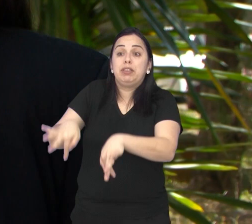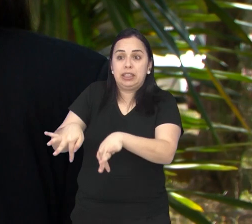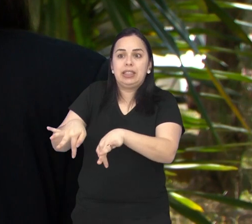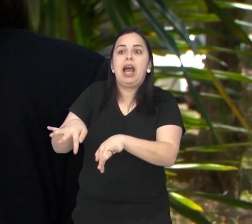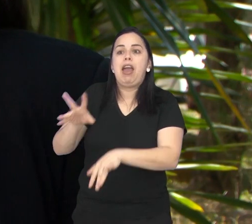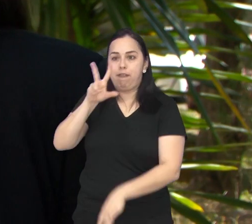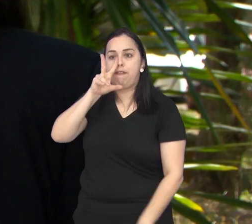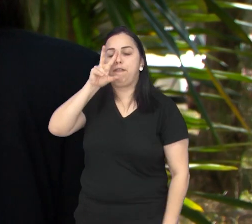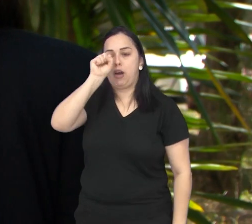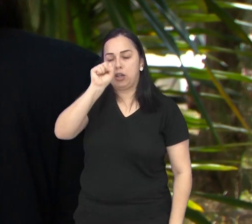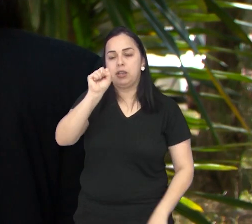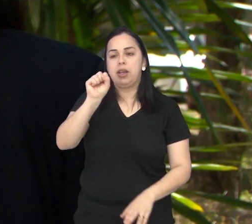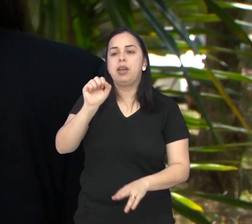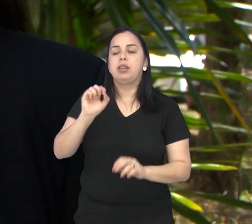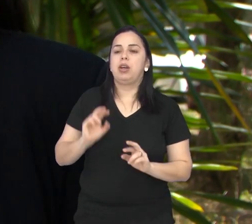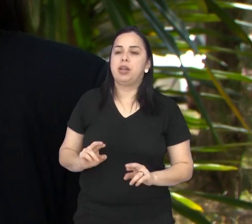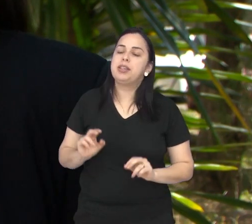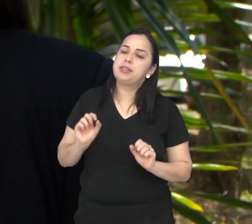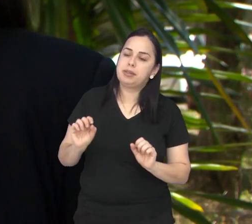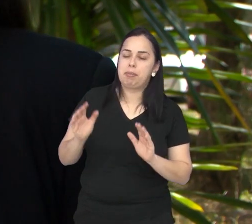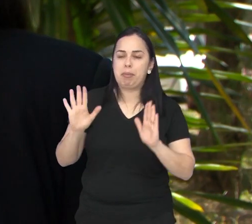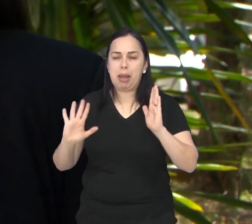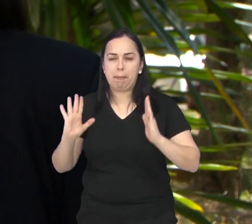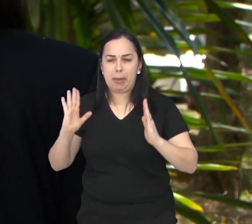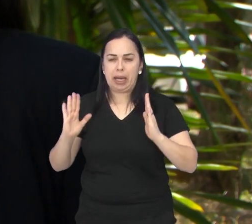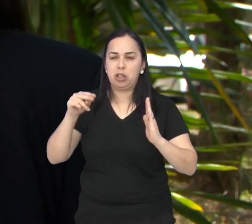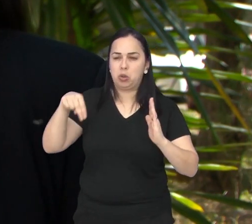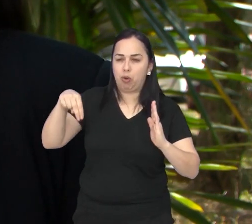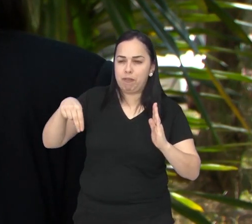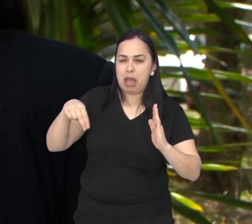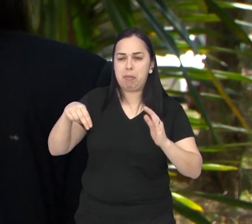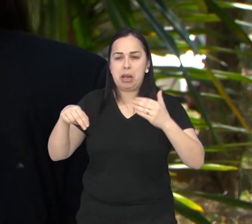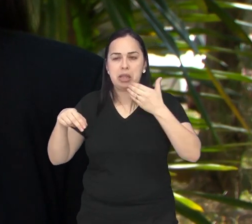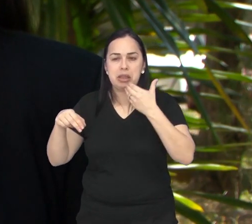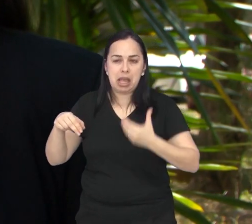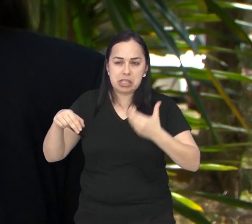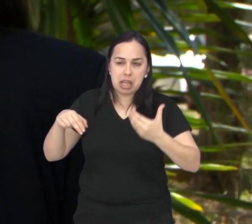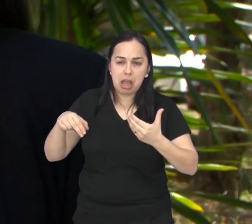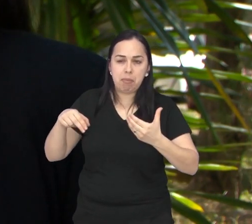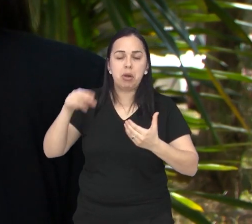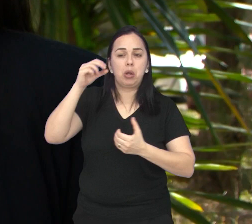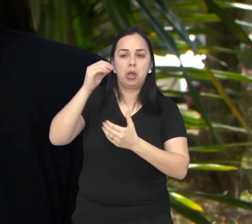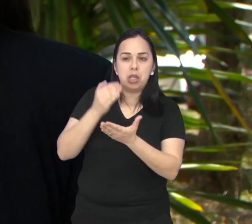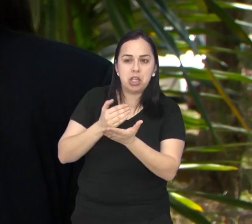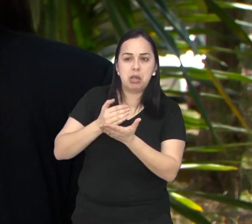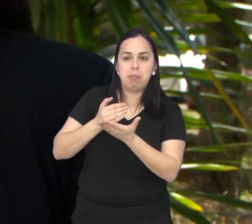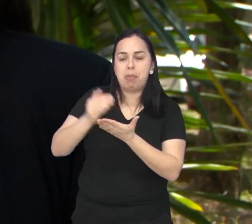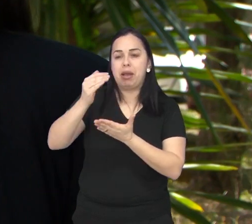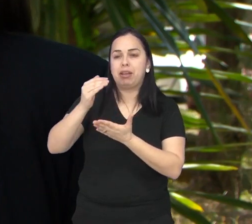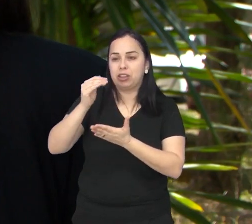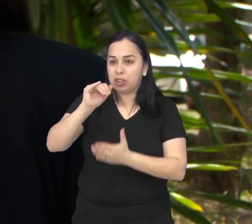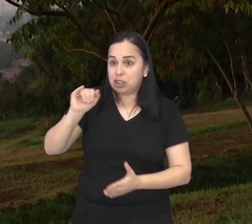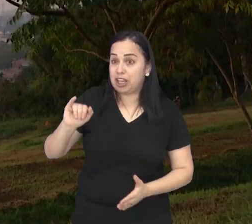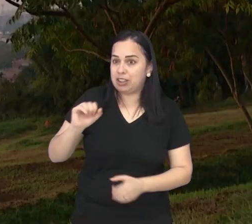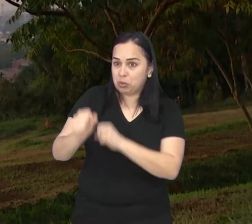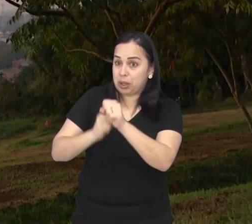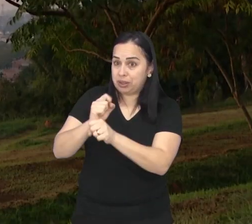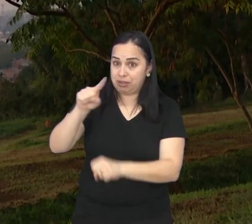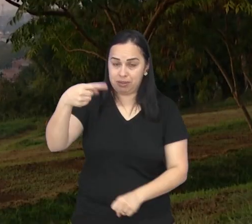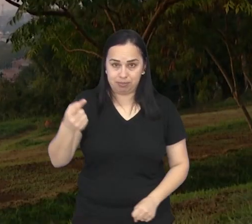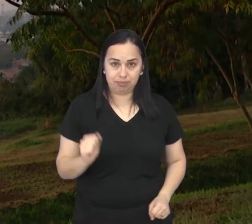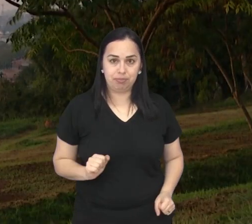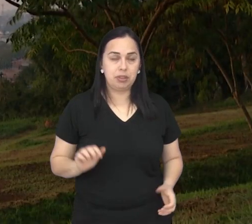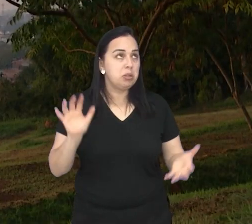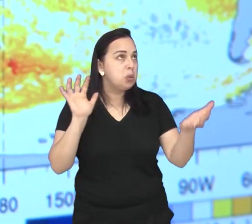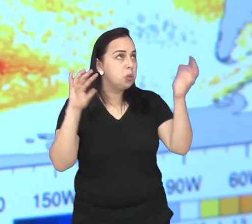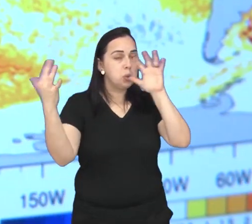Então, a gente espera que isso seja intensificado ali entre novembro, dezembro e início de 2024. As